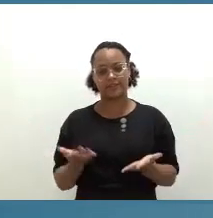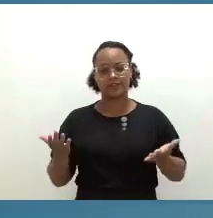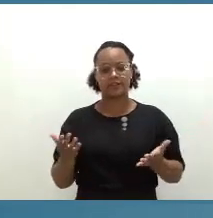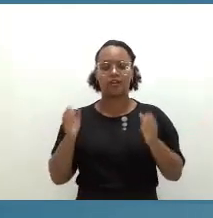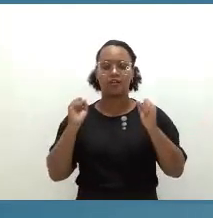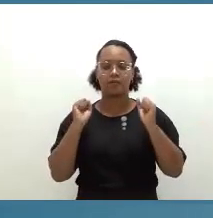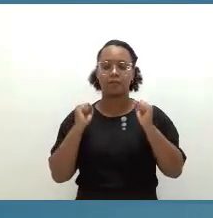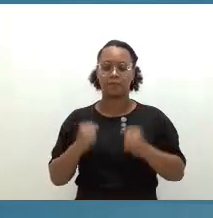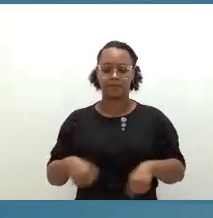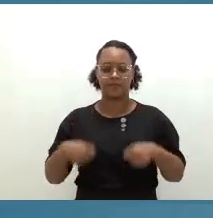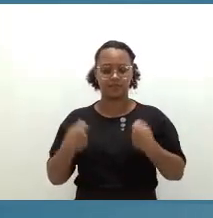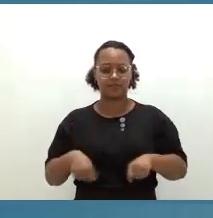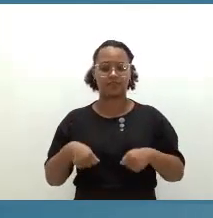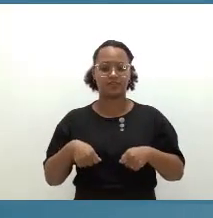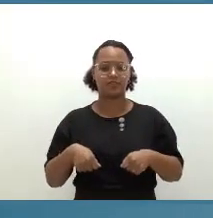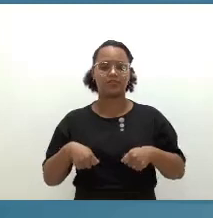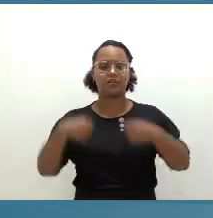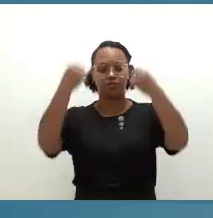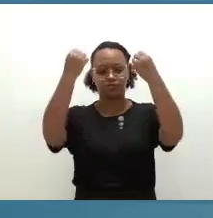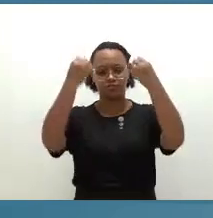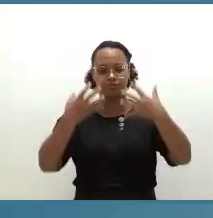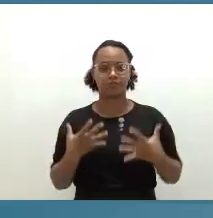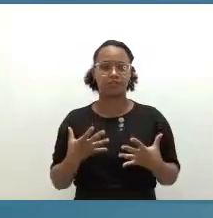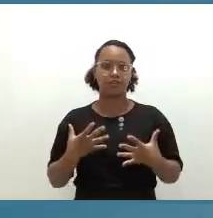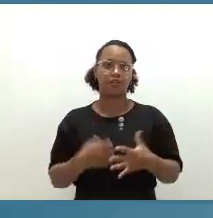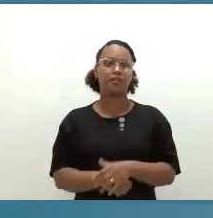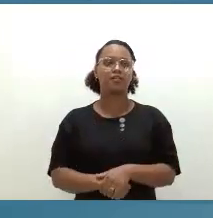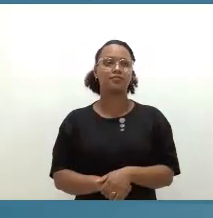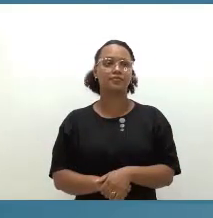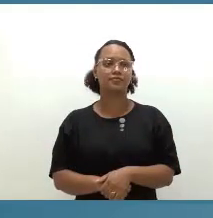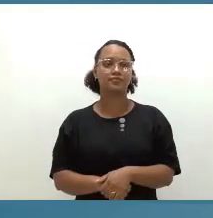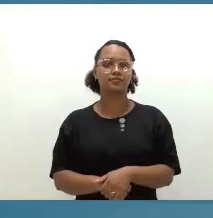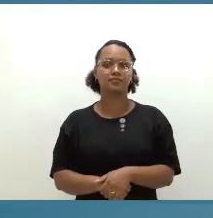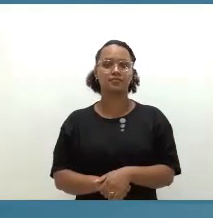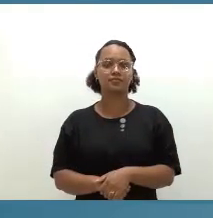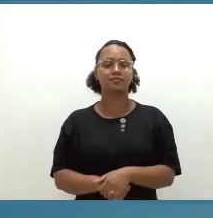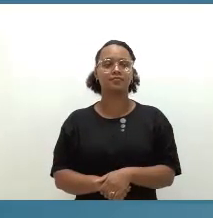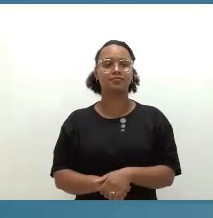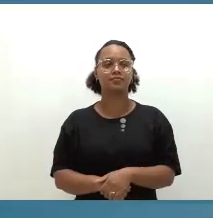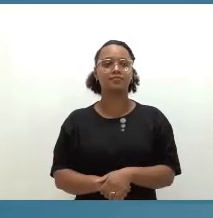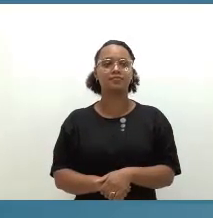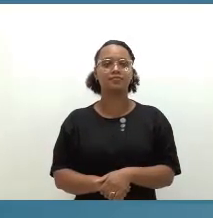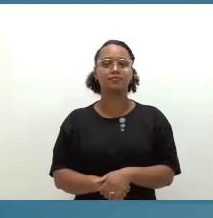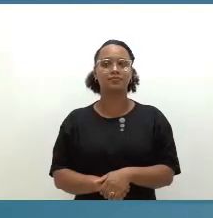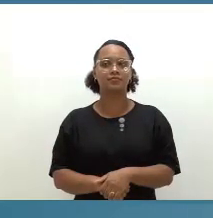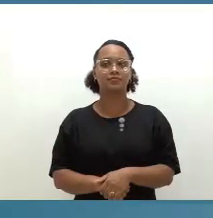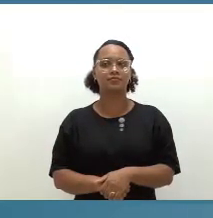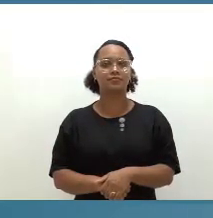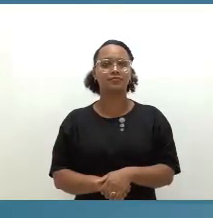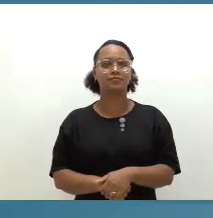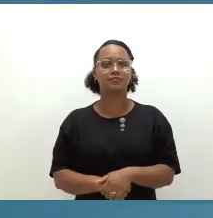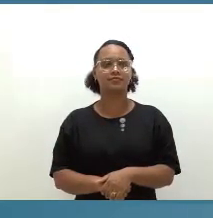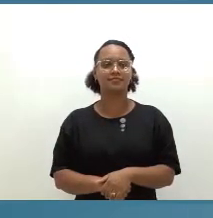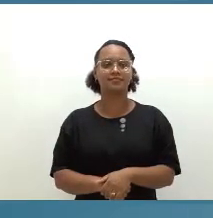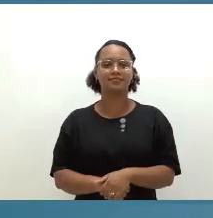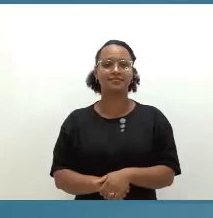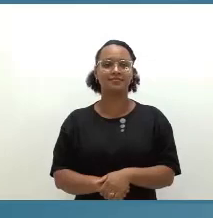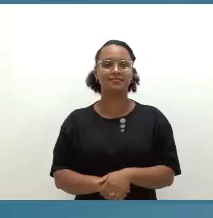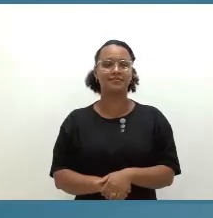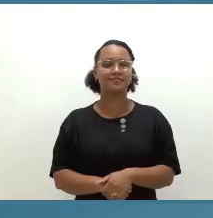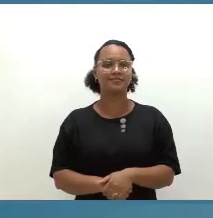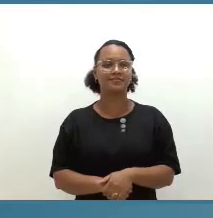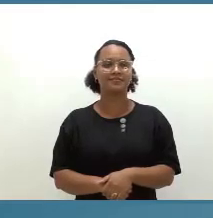de se manifestar, ainda que o tempo esteja alongado. Mas a lição que a gente precisa tirar